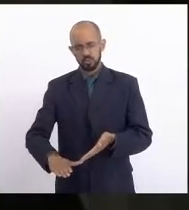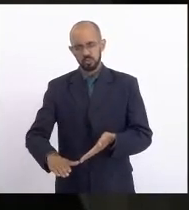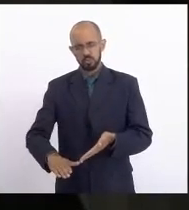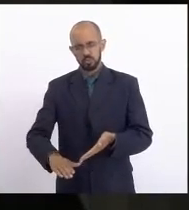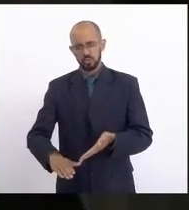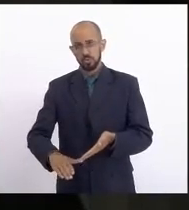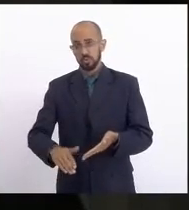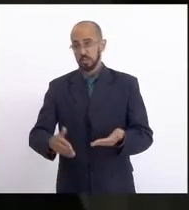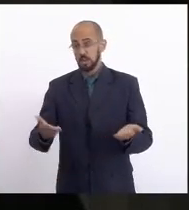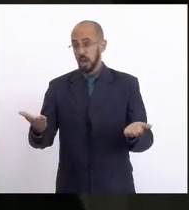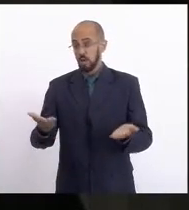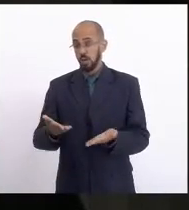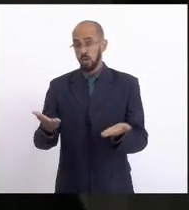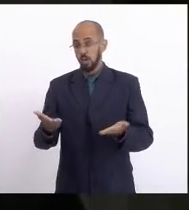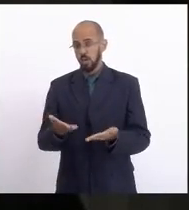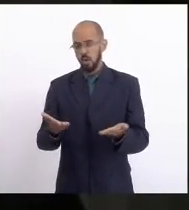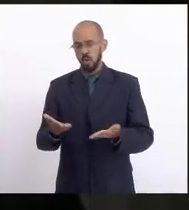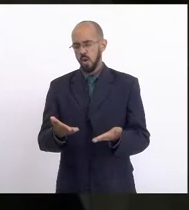vez